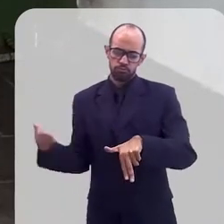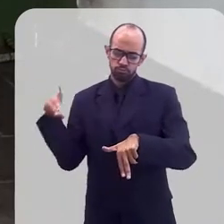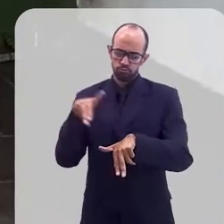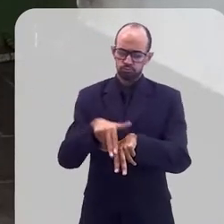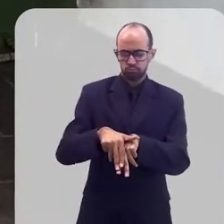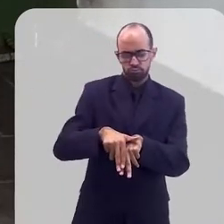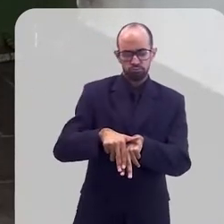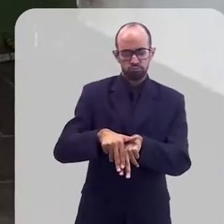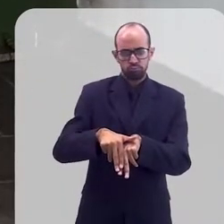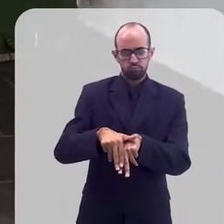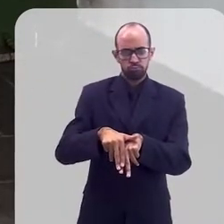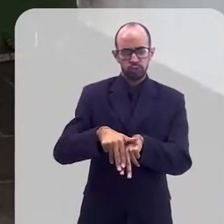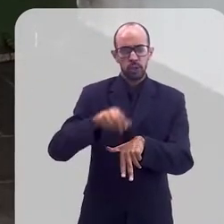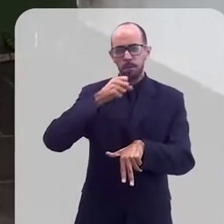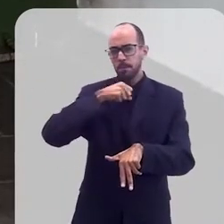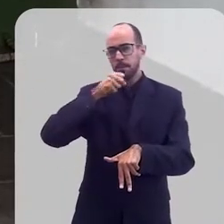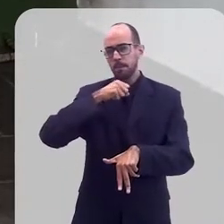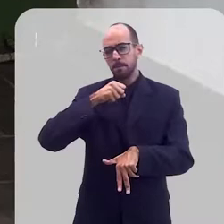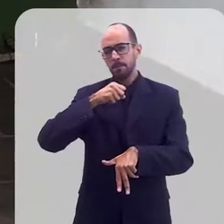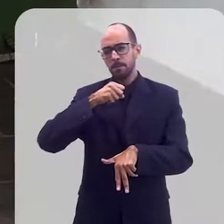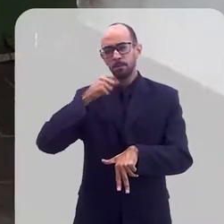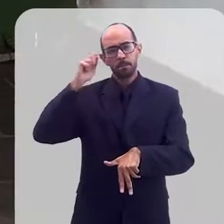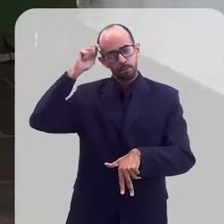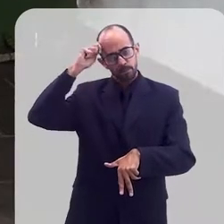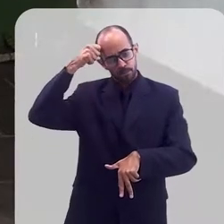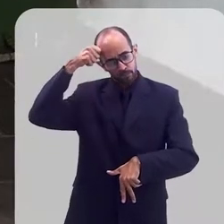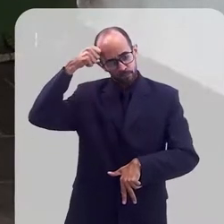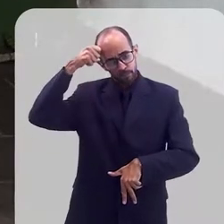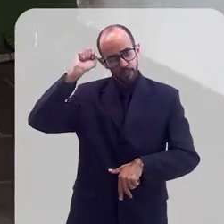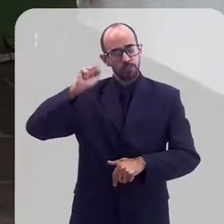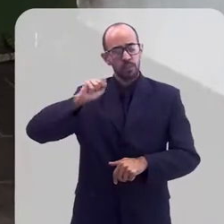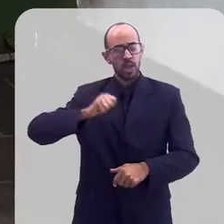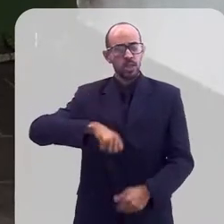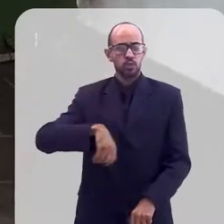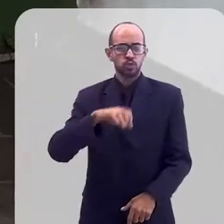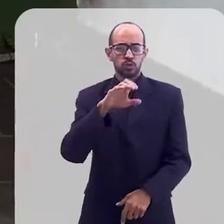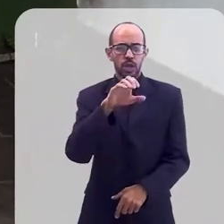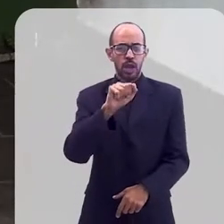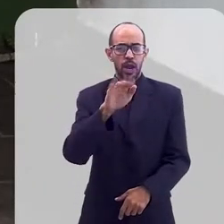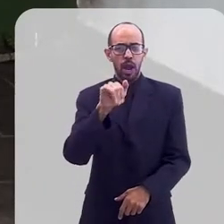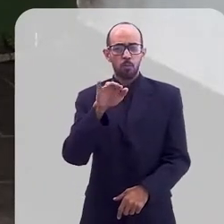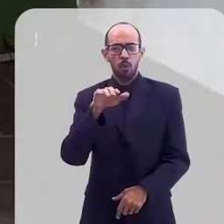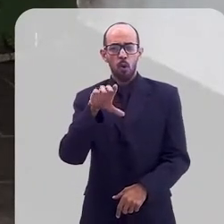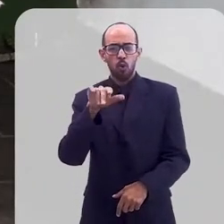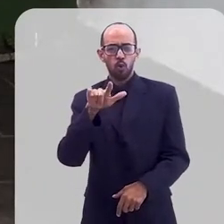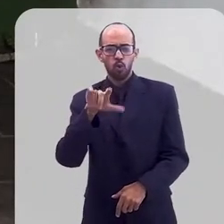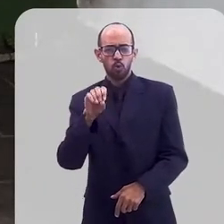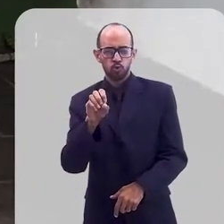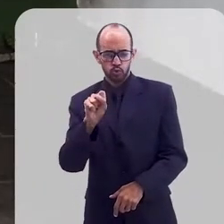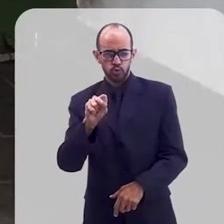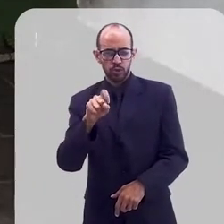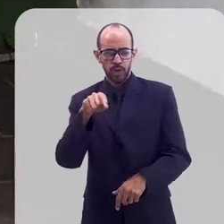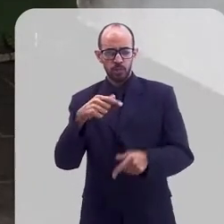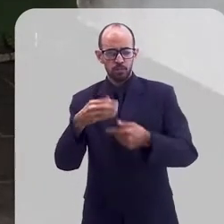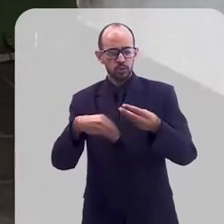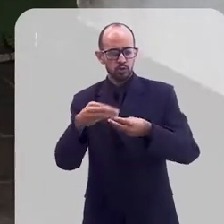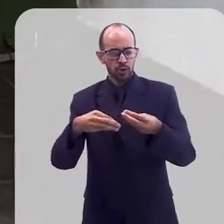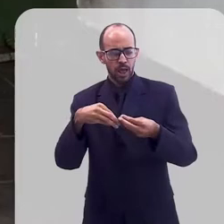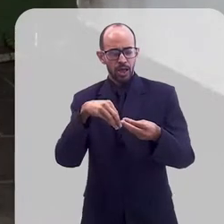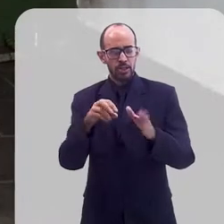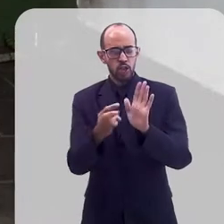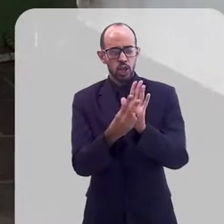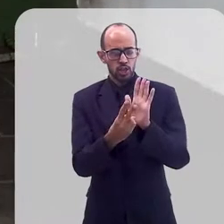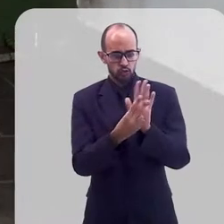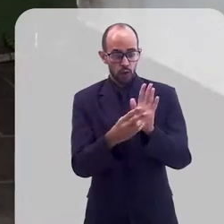de caboclos, de pretos velhos, isso já ocorria. Mas ocorria como? Ocorria nas casas das pessoas, né? E